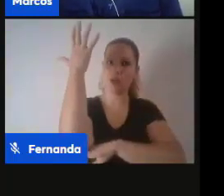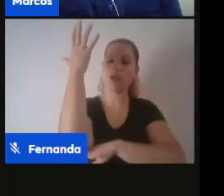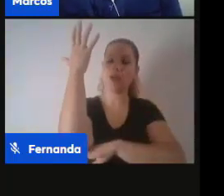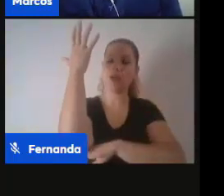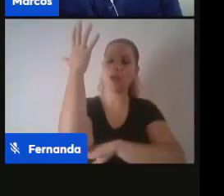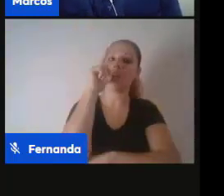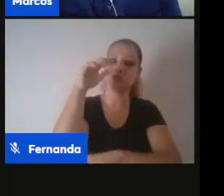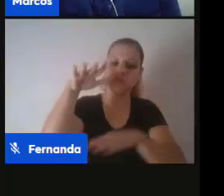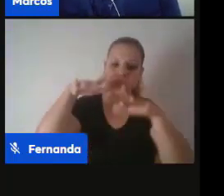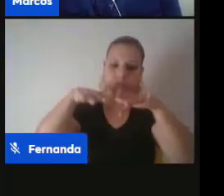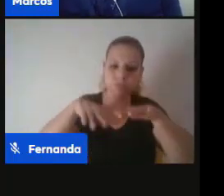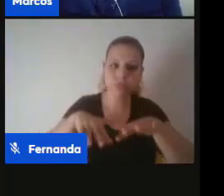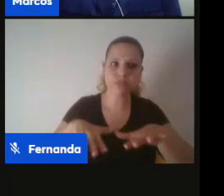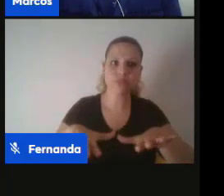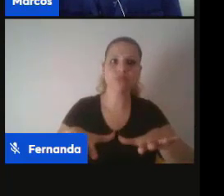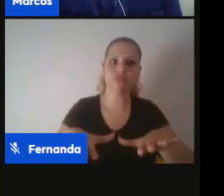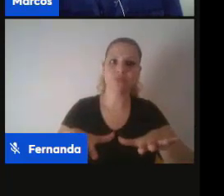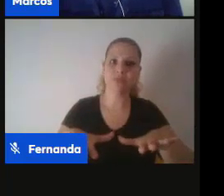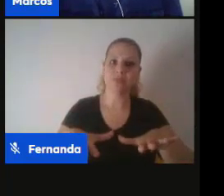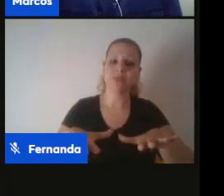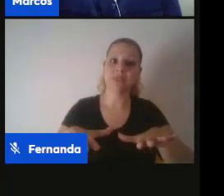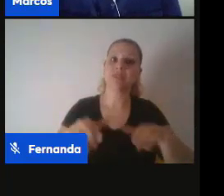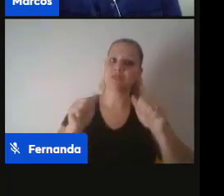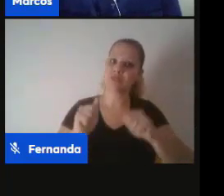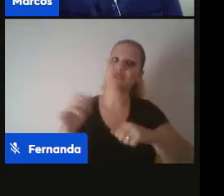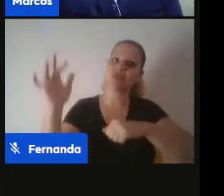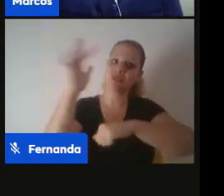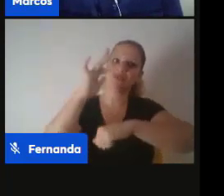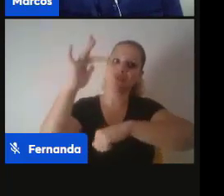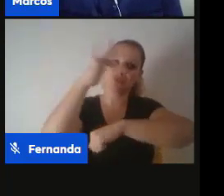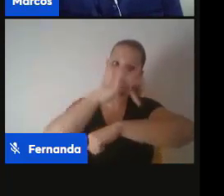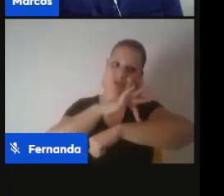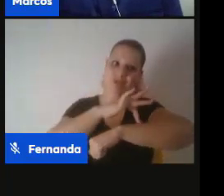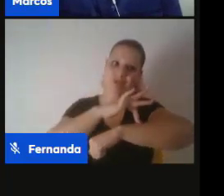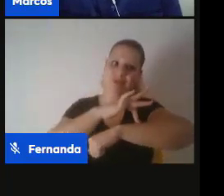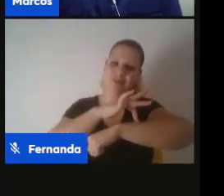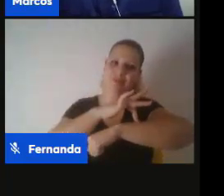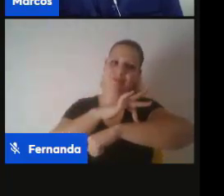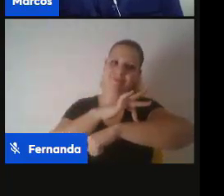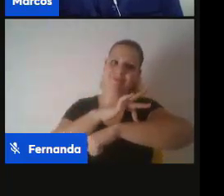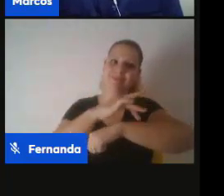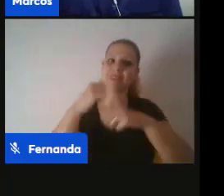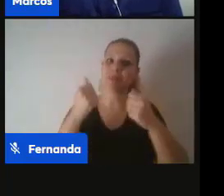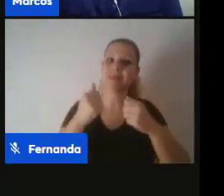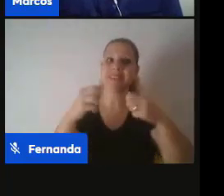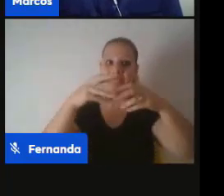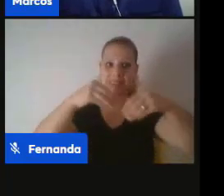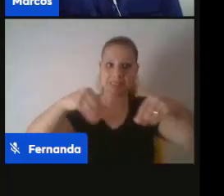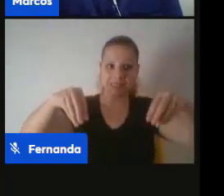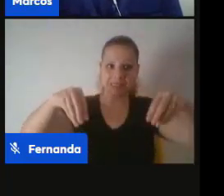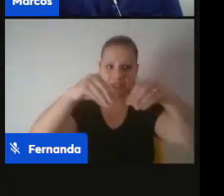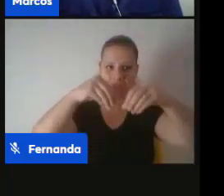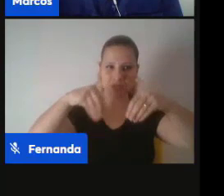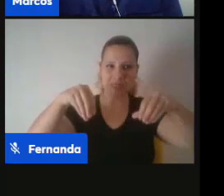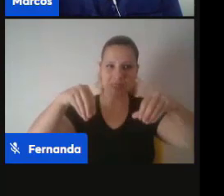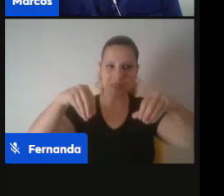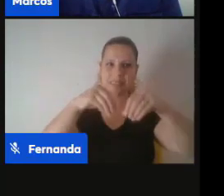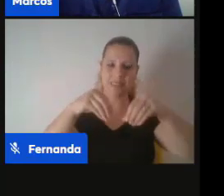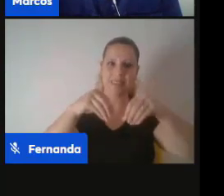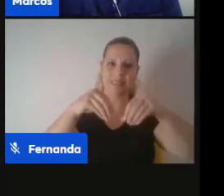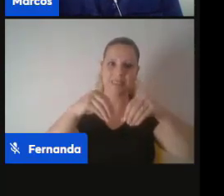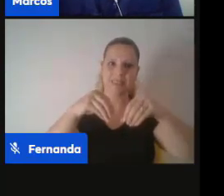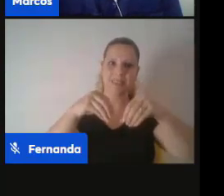locais, eventualmente, vai ser um criadouro natural do vetor, ele precisa ser calafetado com areia ou algum produto que